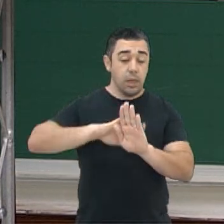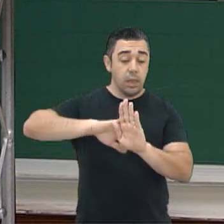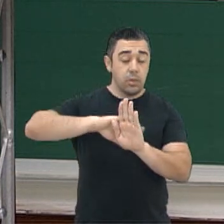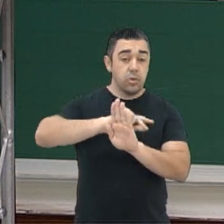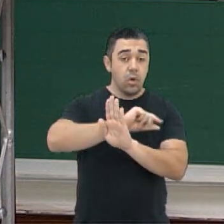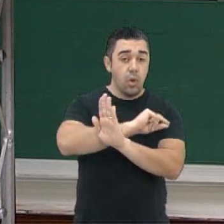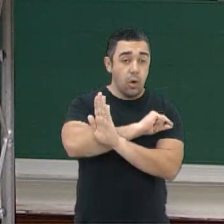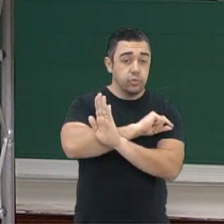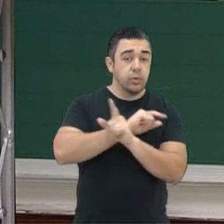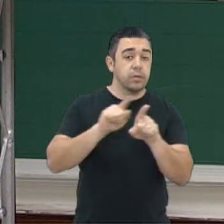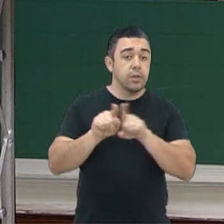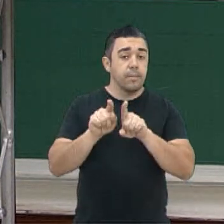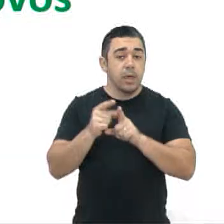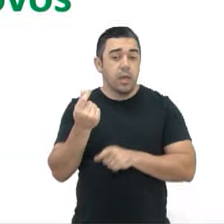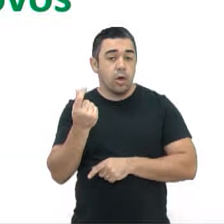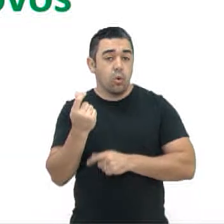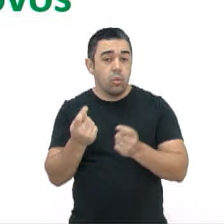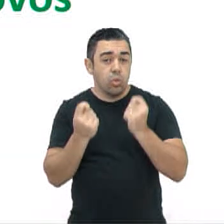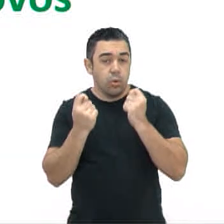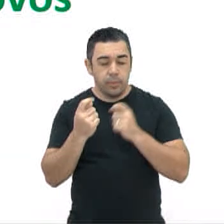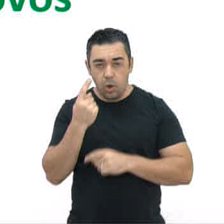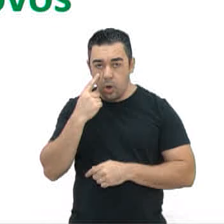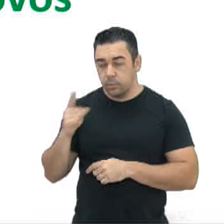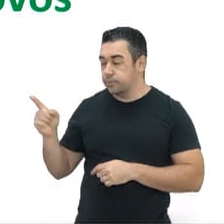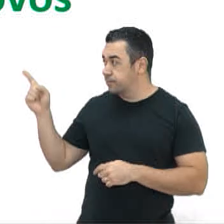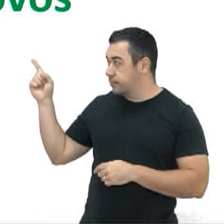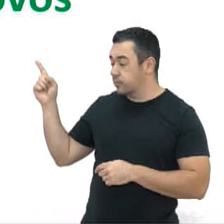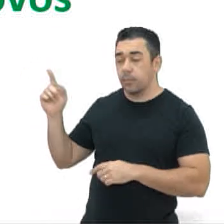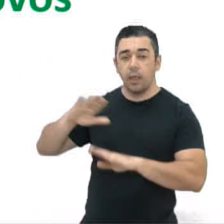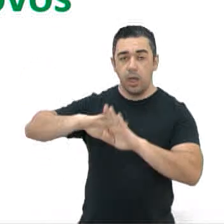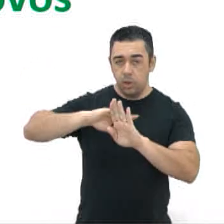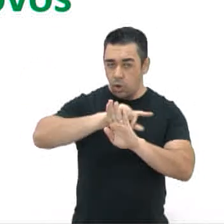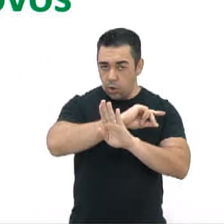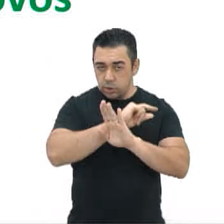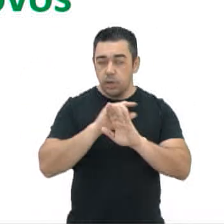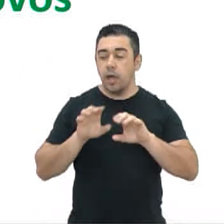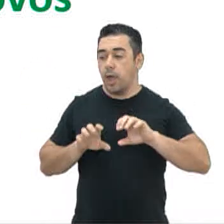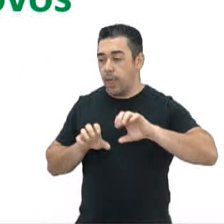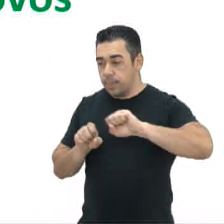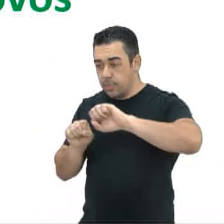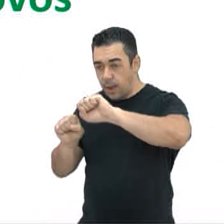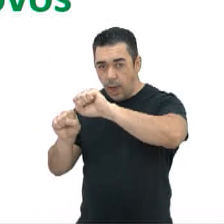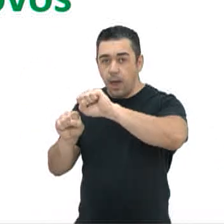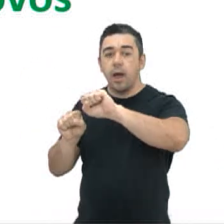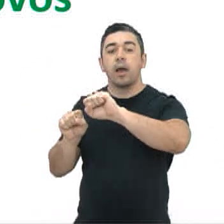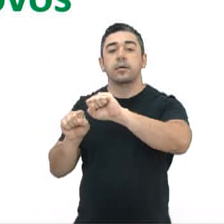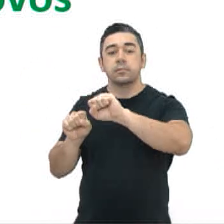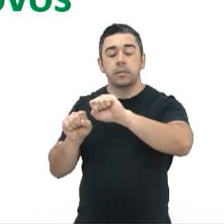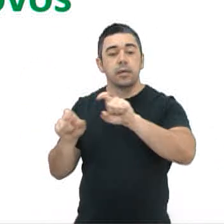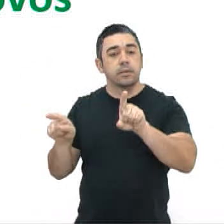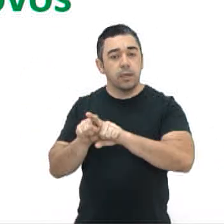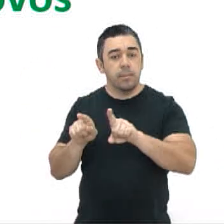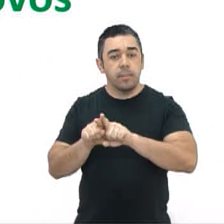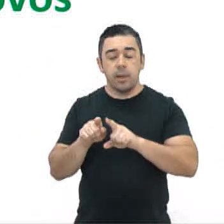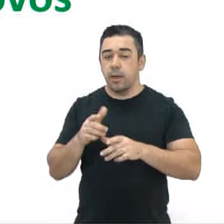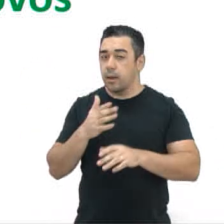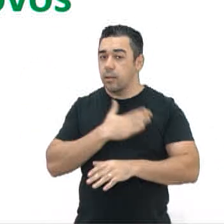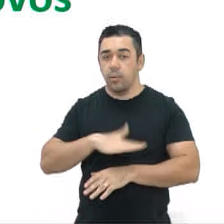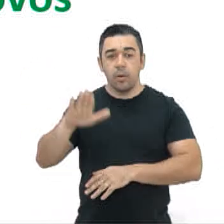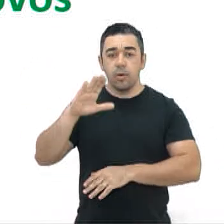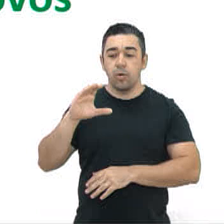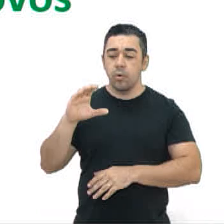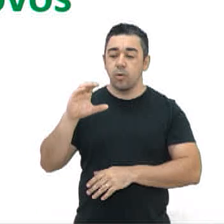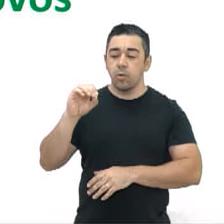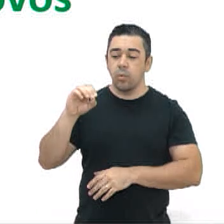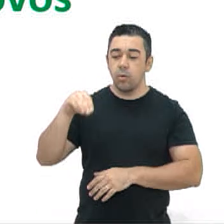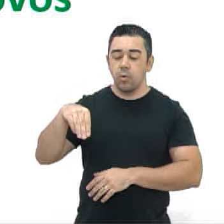fator econômico. Vamos colocar aqui. O fator ideológico, espaço vital alemão, pan-germanismo, e também anticomunismo. Temos que lembrar que não